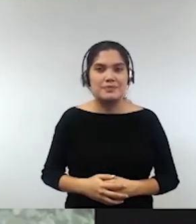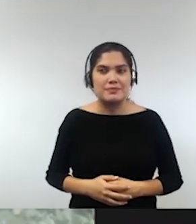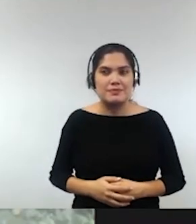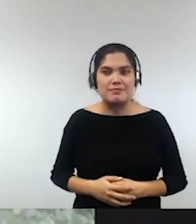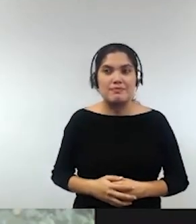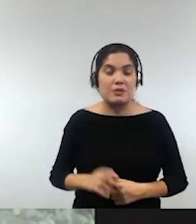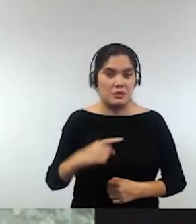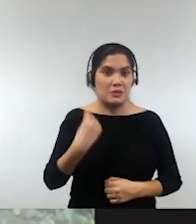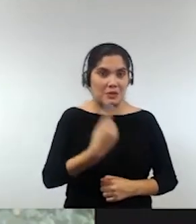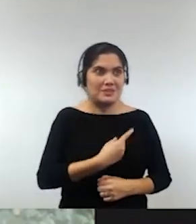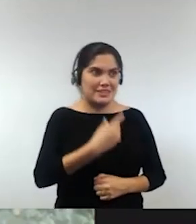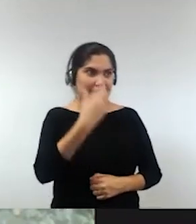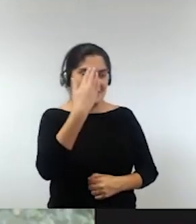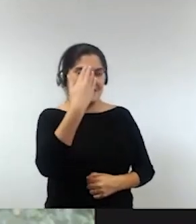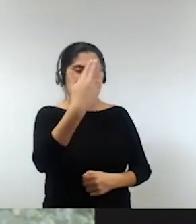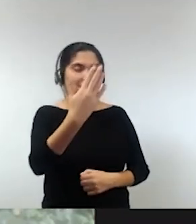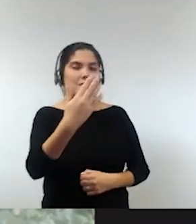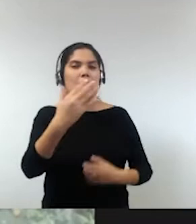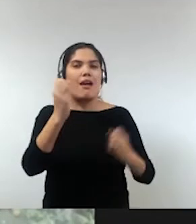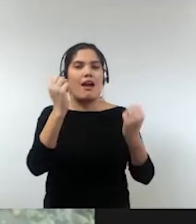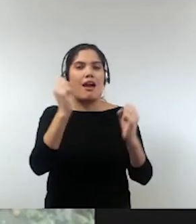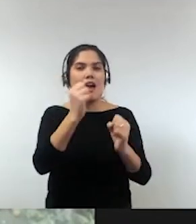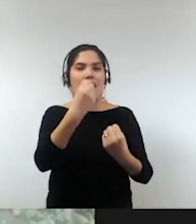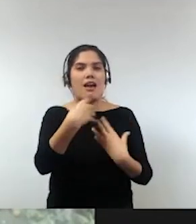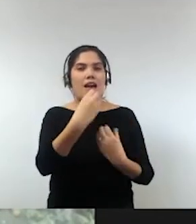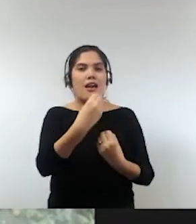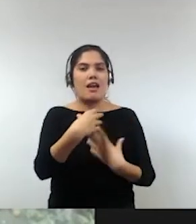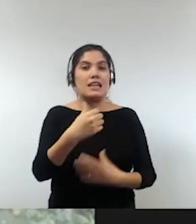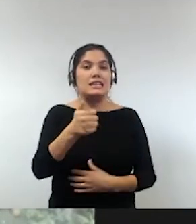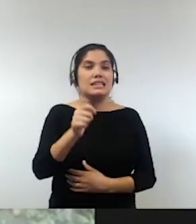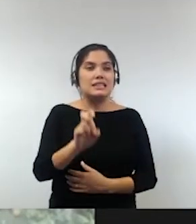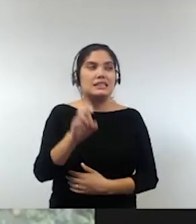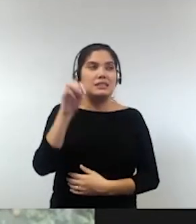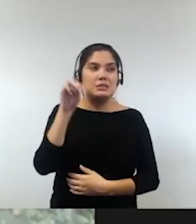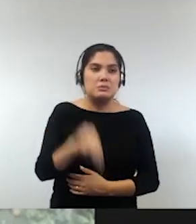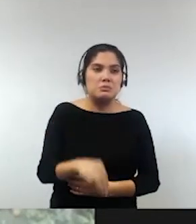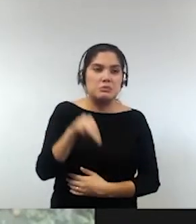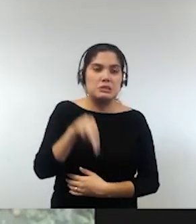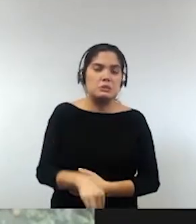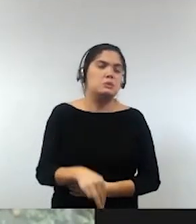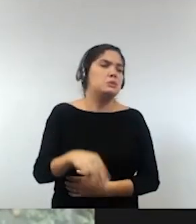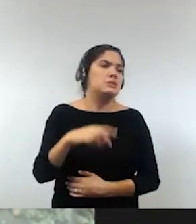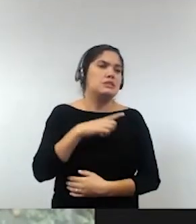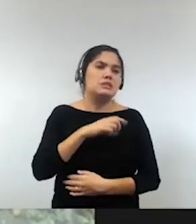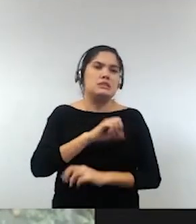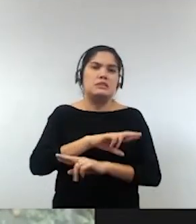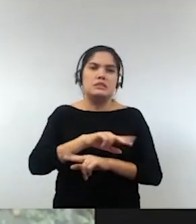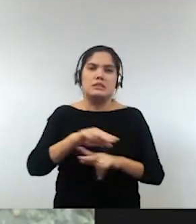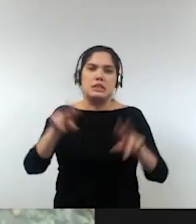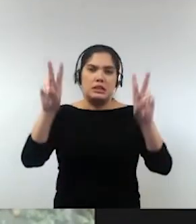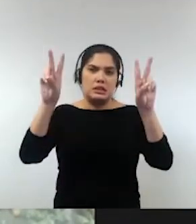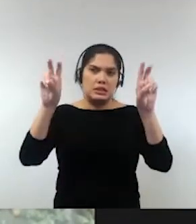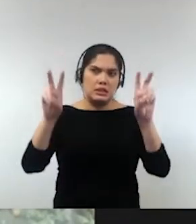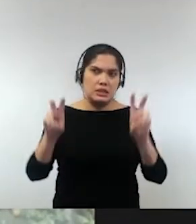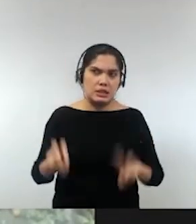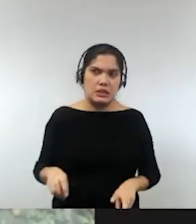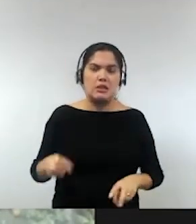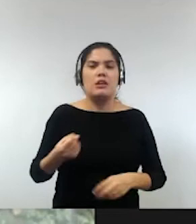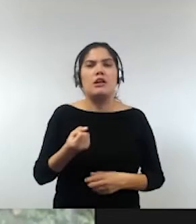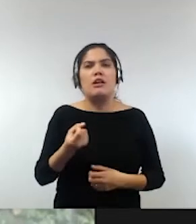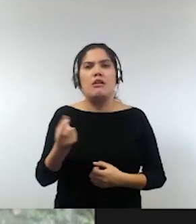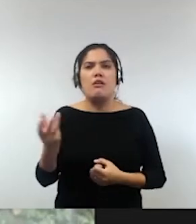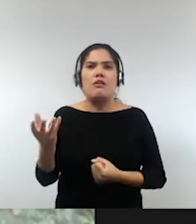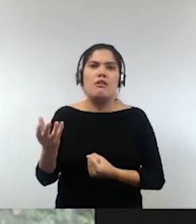Nós que agradecemos, doutora Lúcia, pela aula. Foram 15 minutos de muitos temas, né, de várias